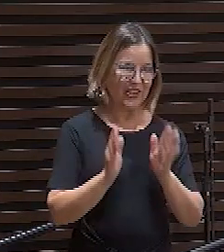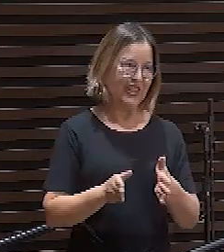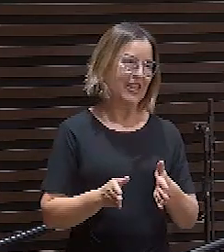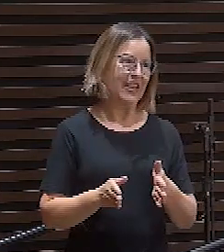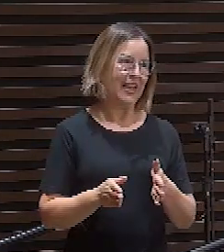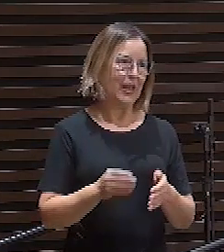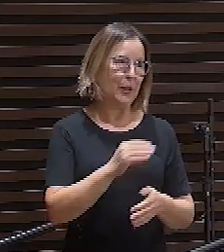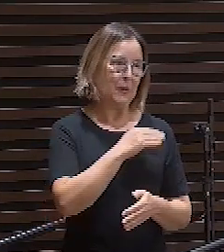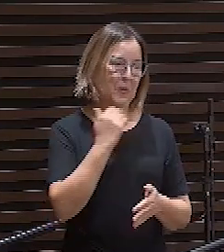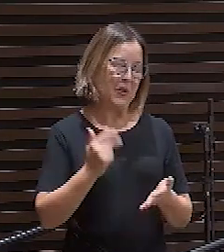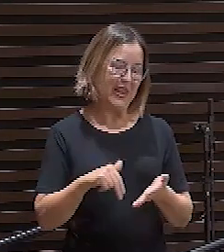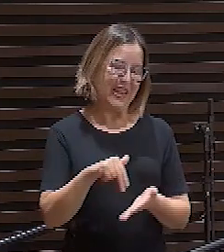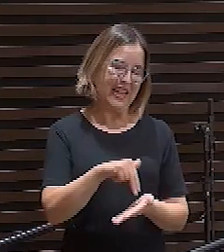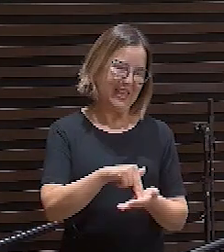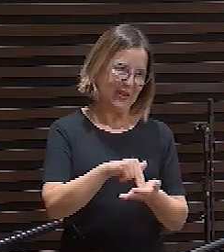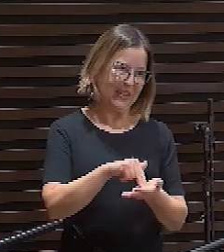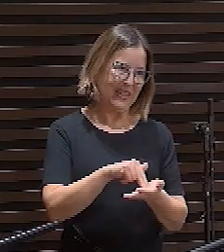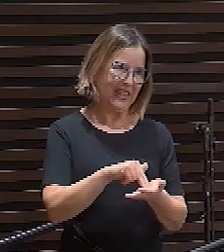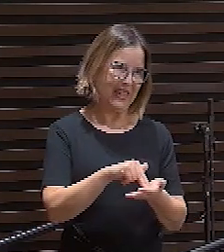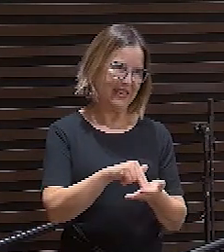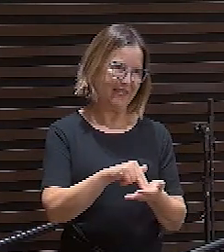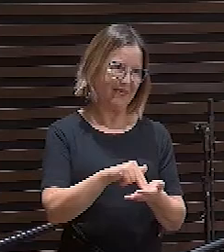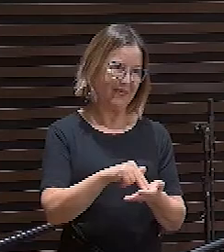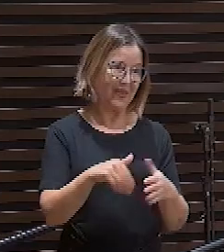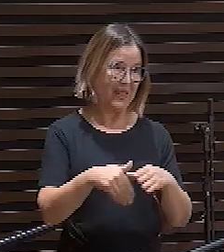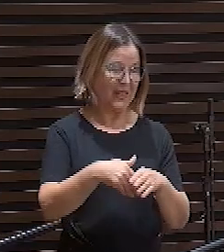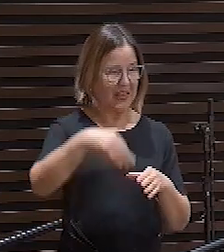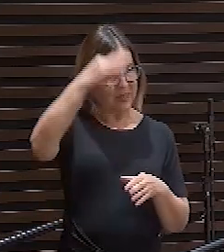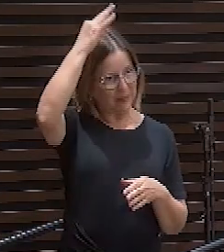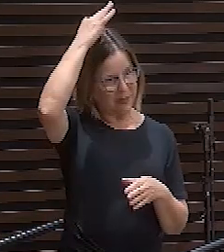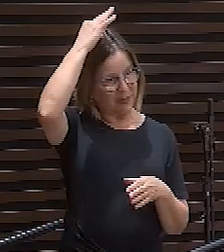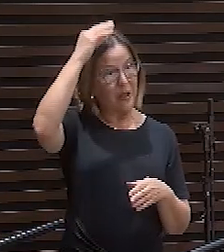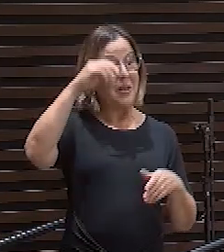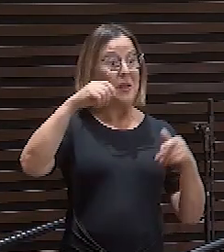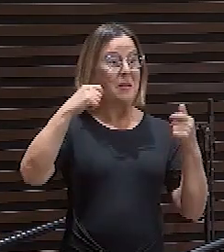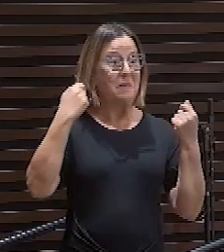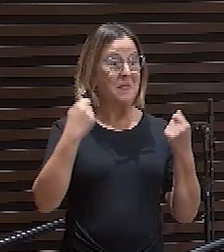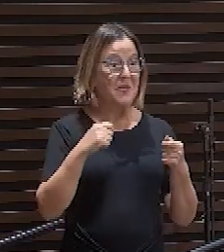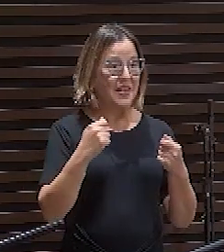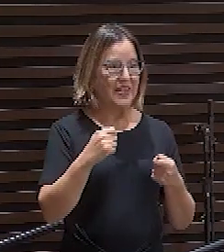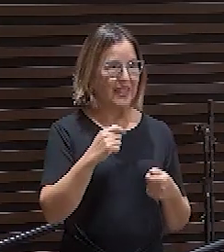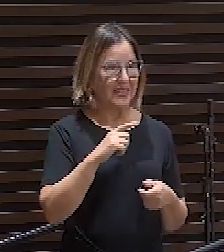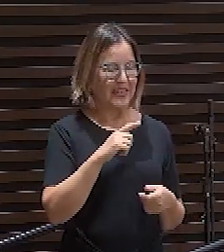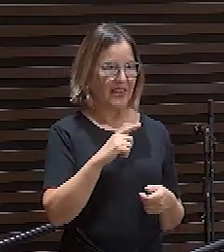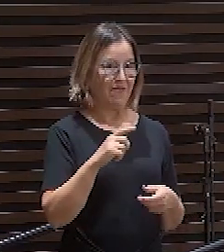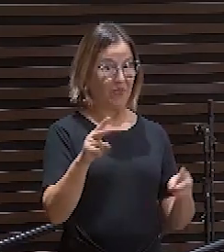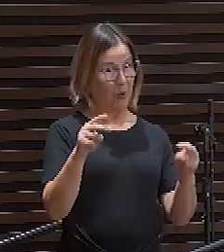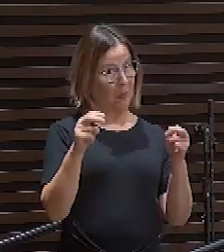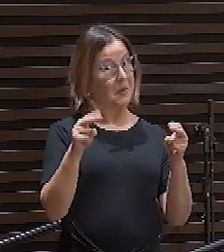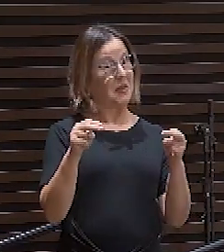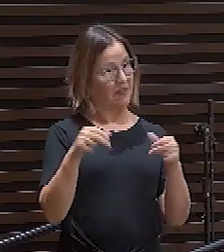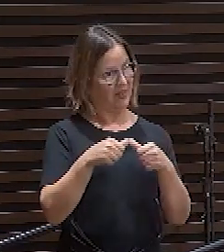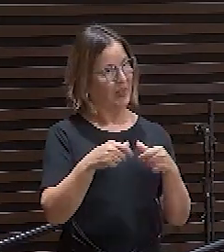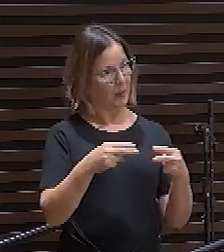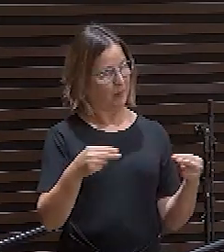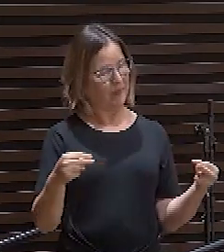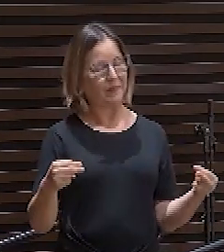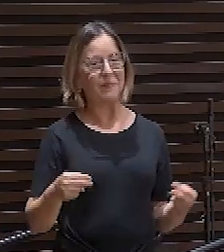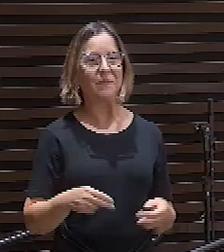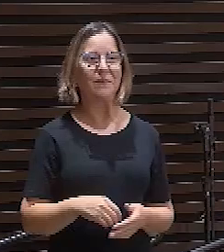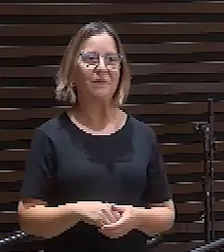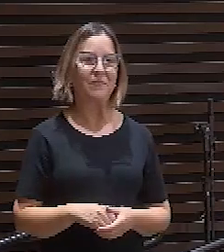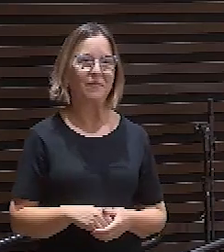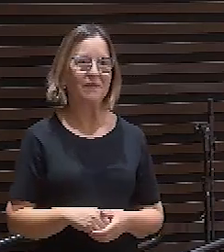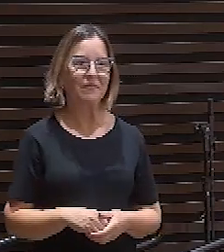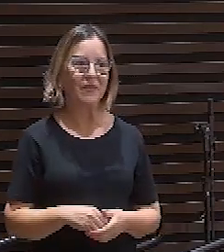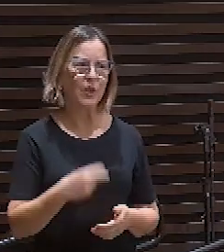e ressuscitaram na obra de Cristo precisam ter essa observância. Nós não